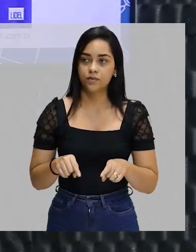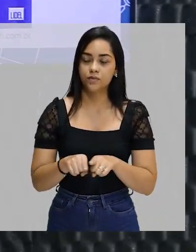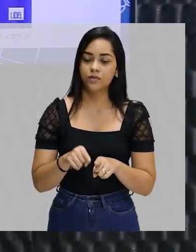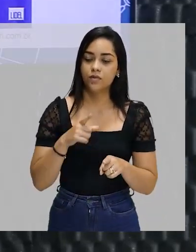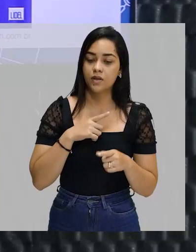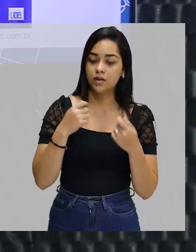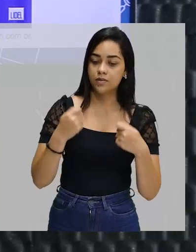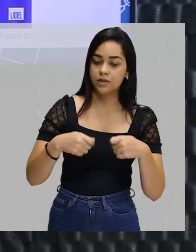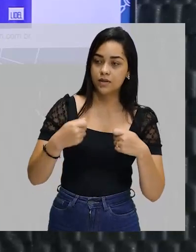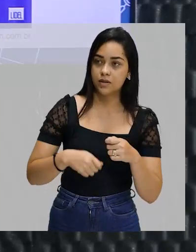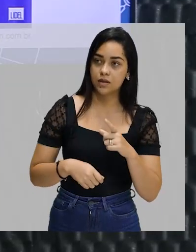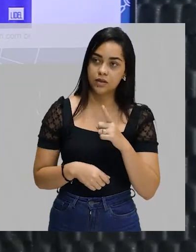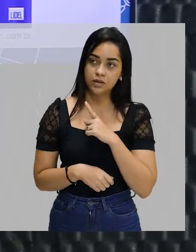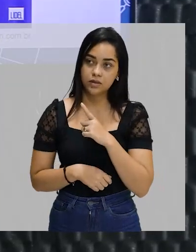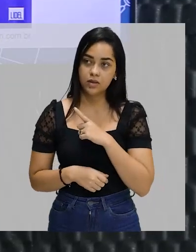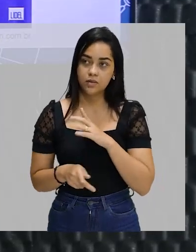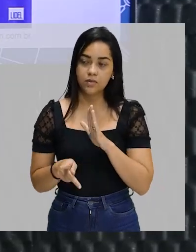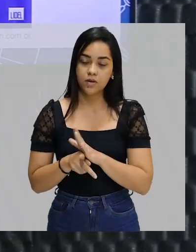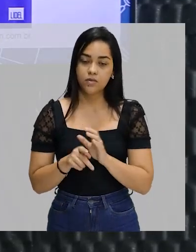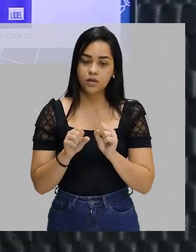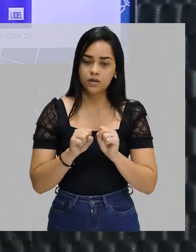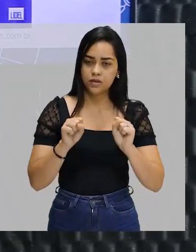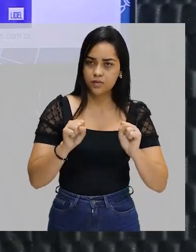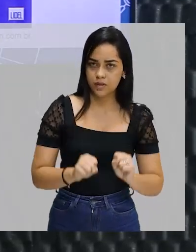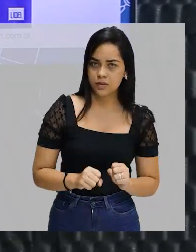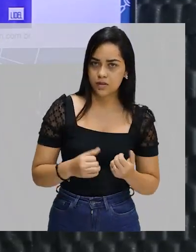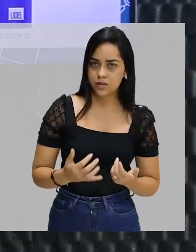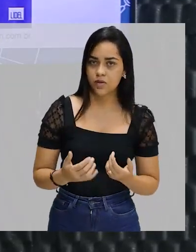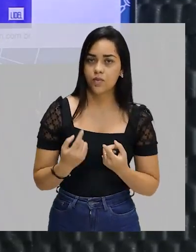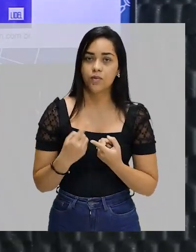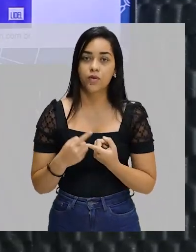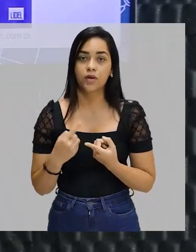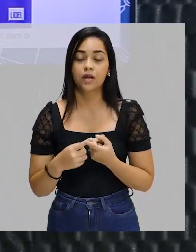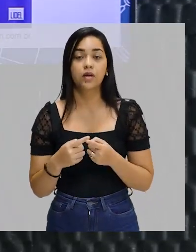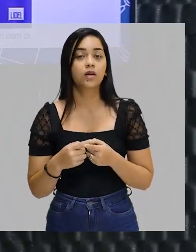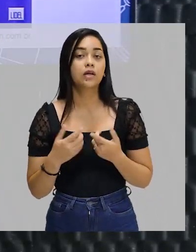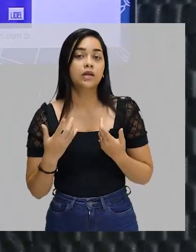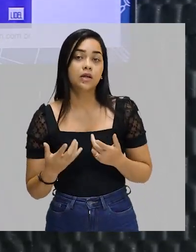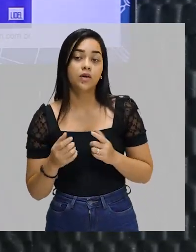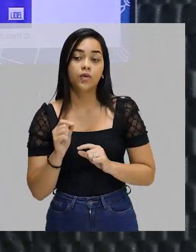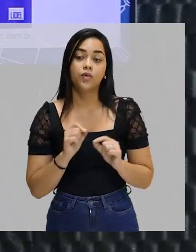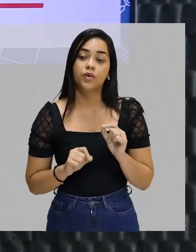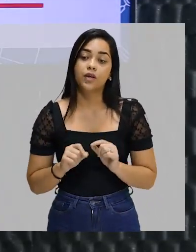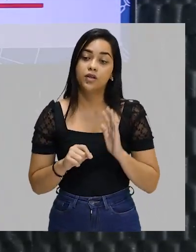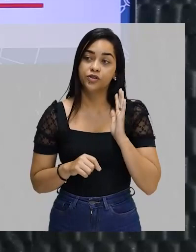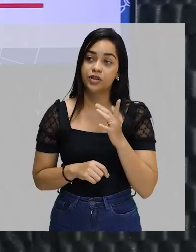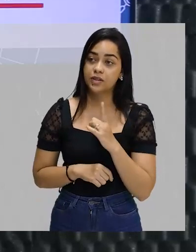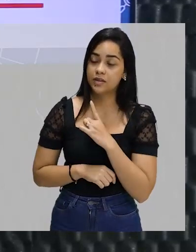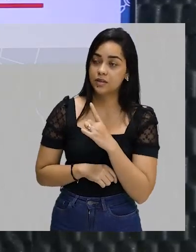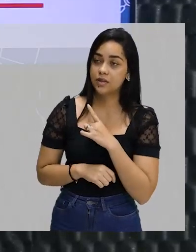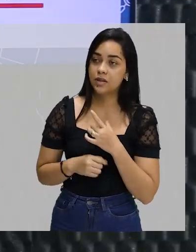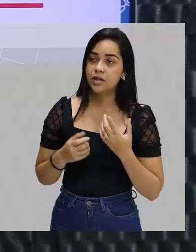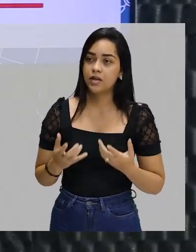essa necessidade dessa sistematização, porque, a partir de um certo ponto, já